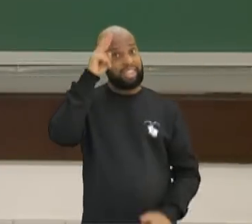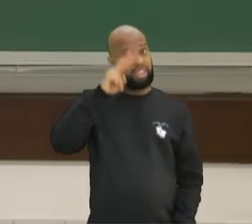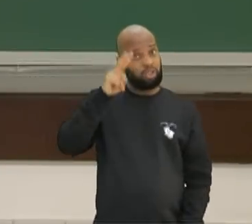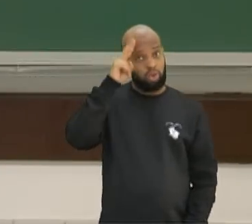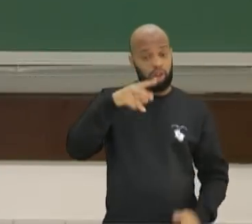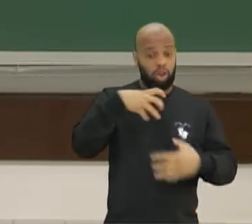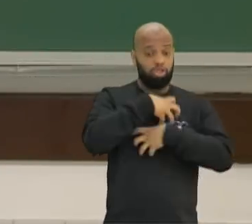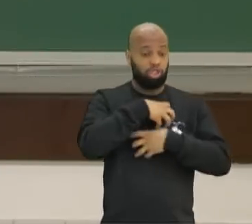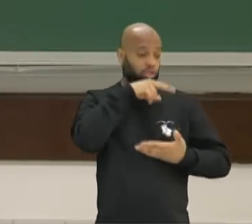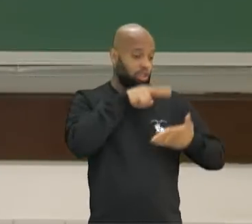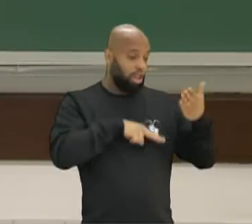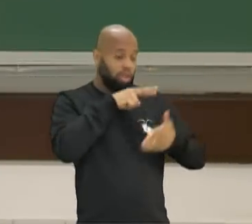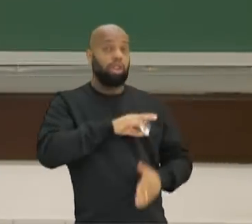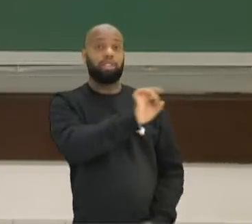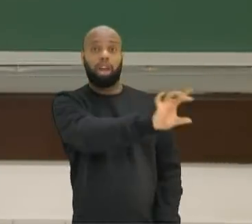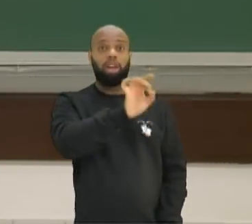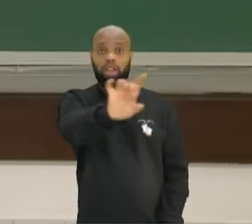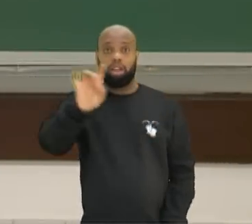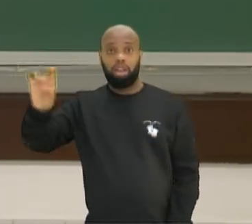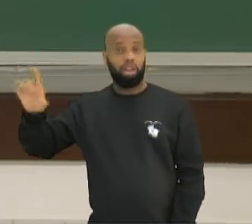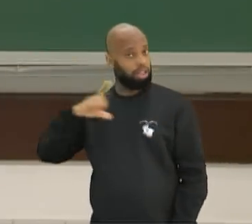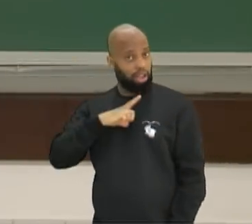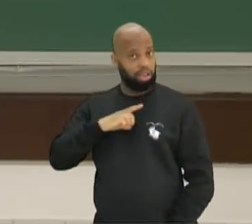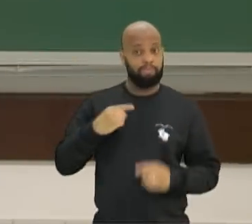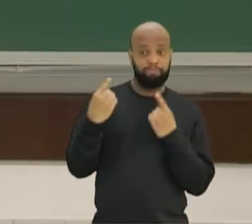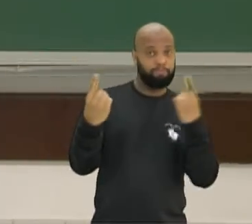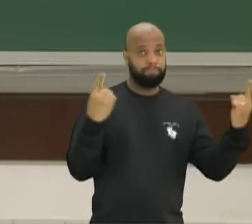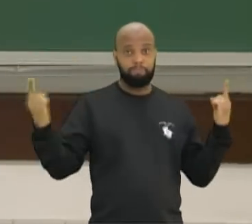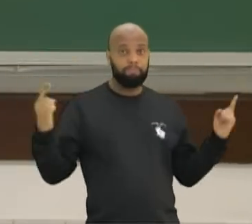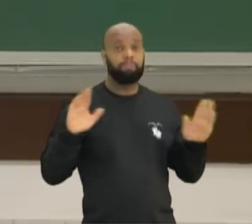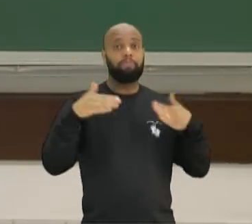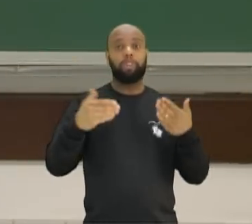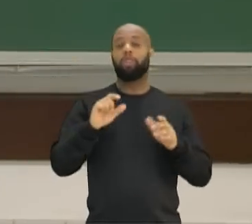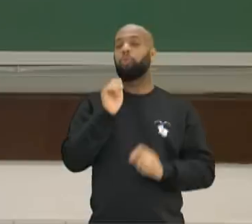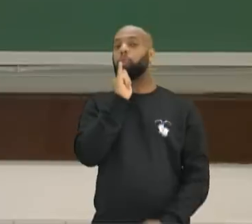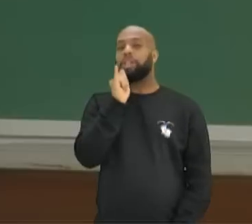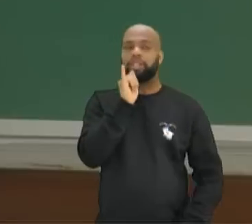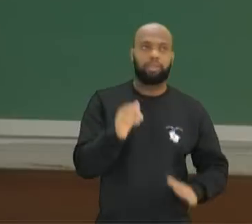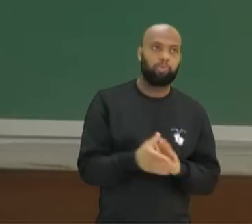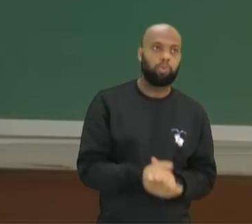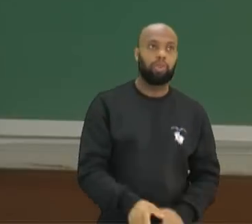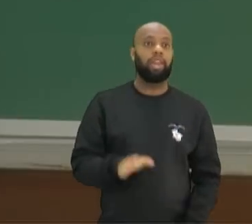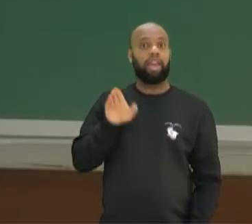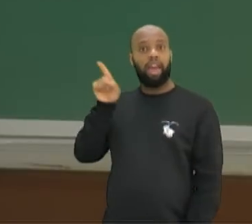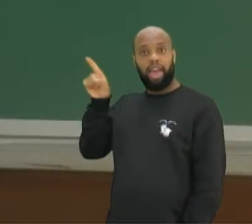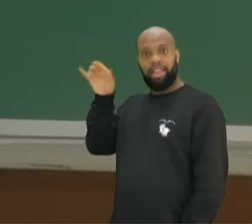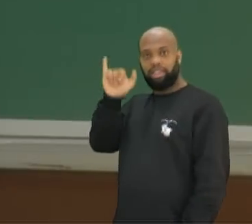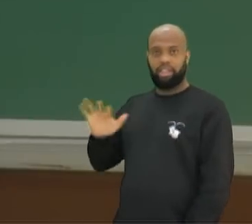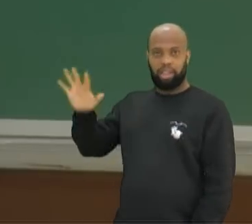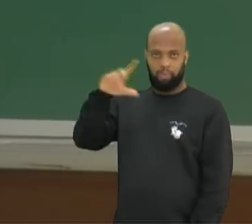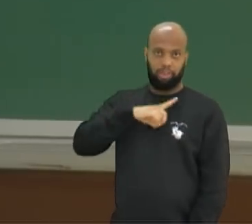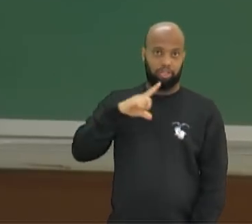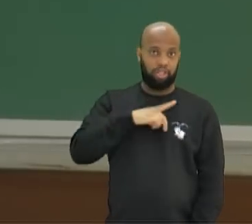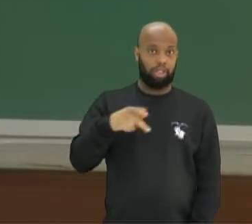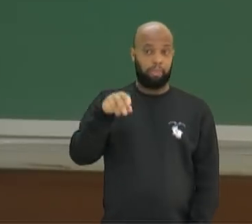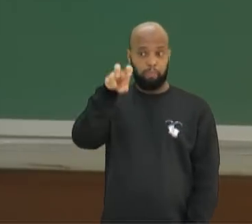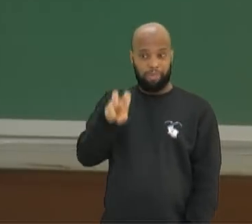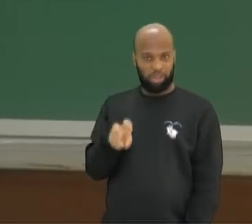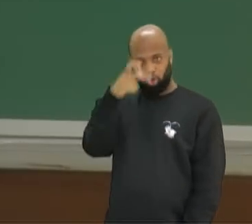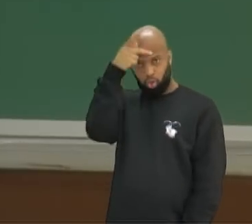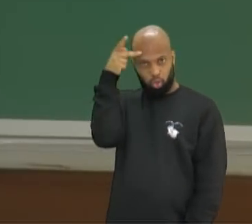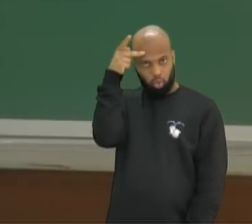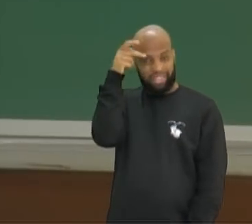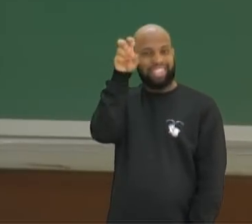de leitura de cada um de vocês. Talvez, por exemplo, essa imagem da pessoa